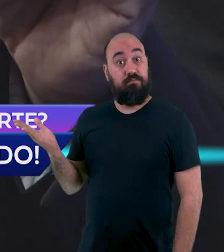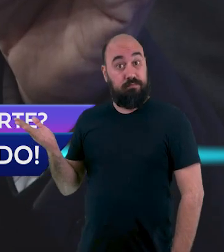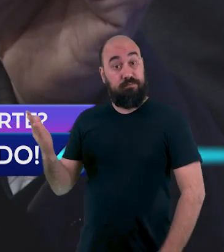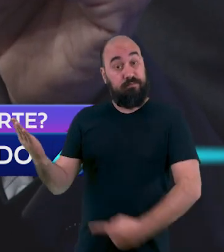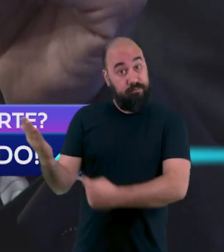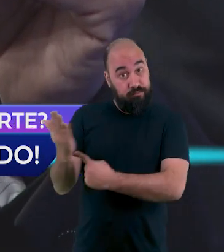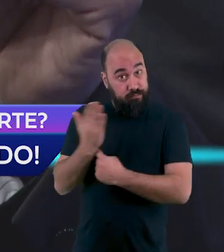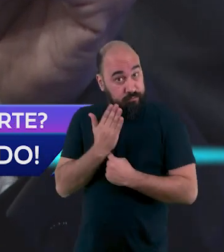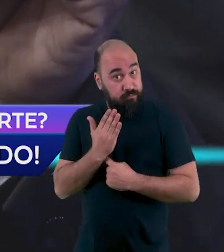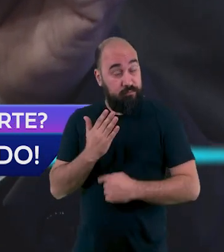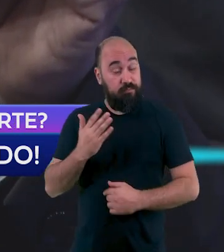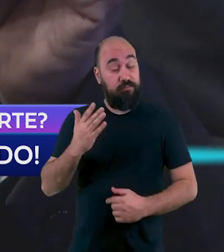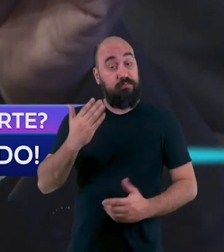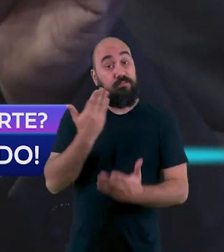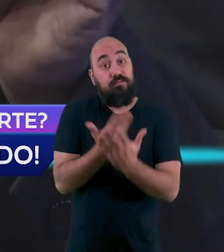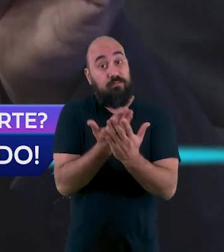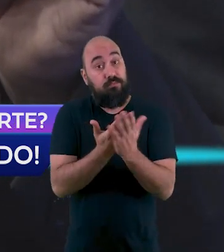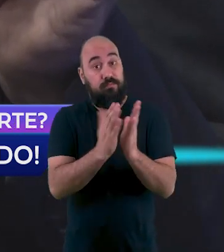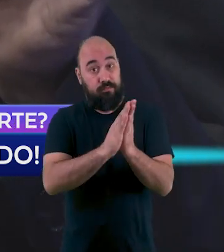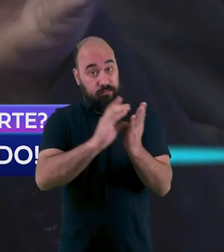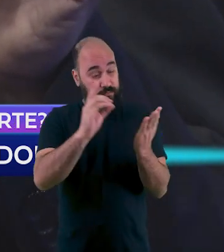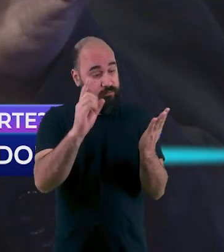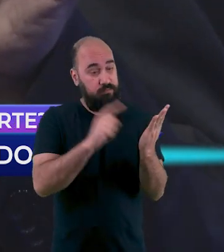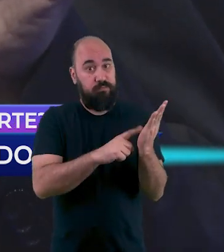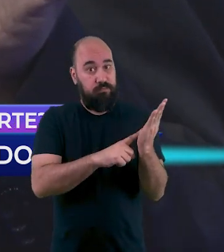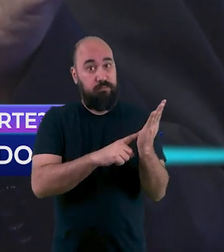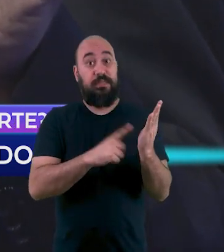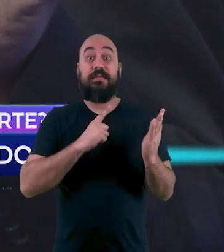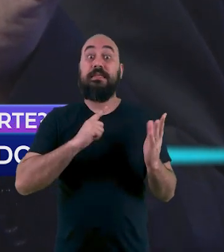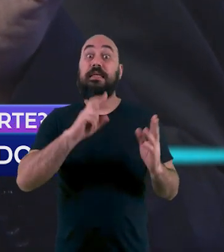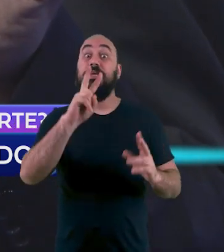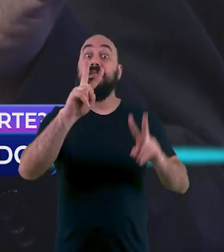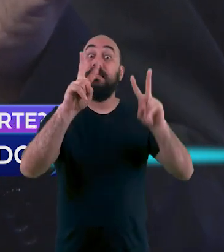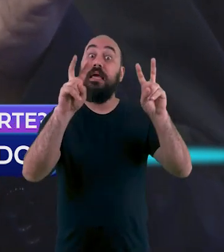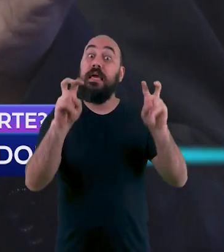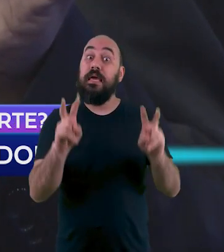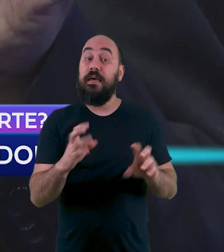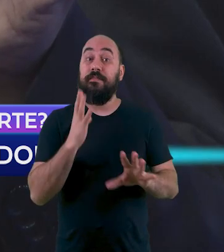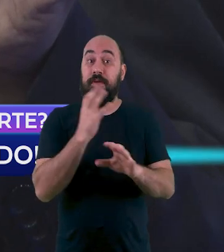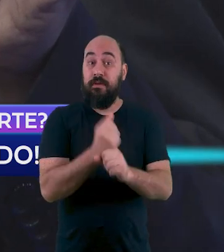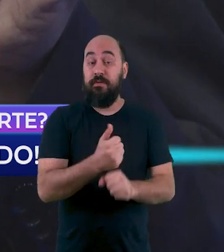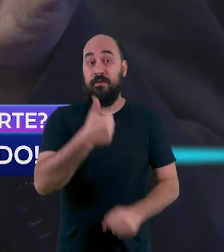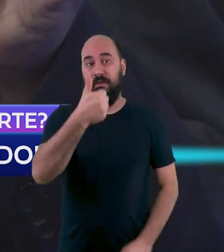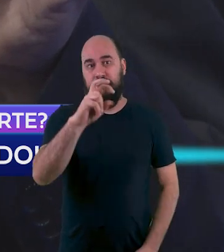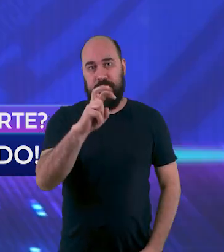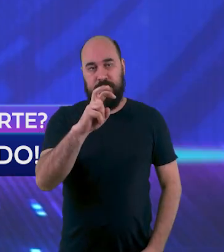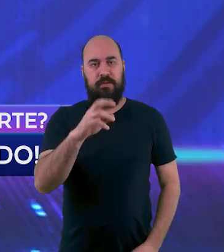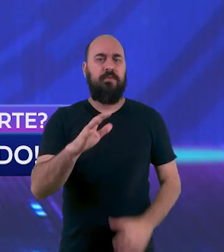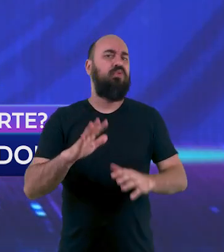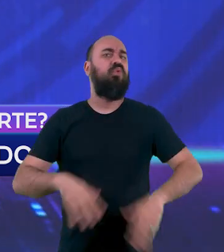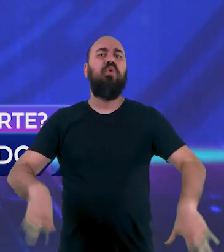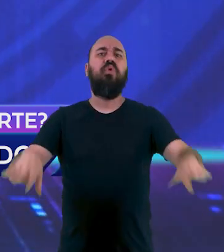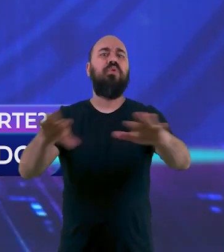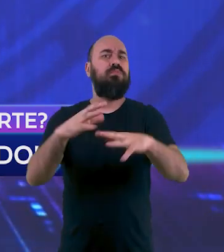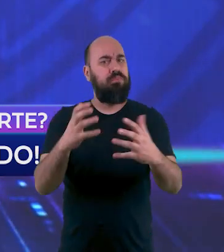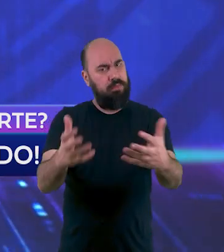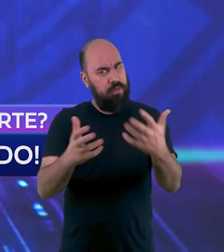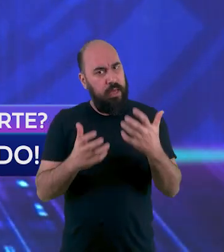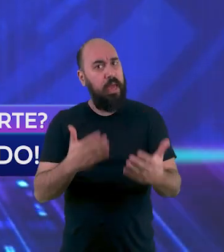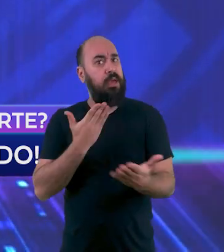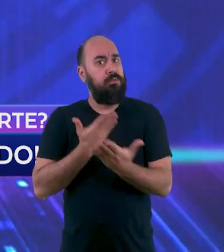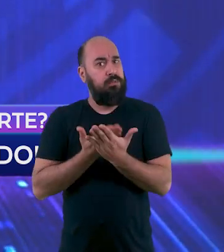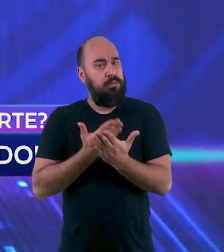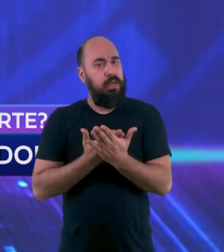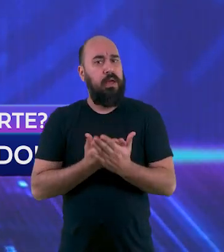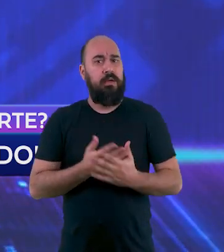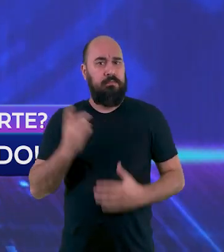oferecendo gratuitamente para você, que é aluno da Escola Bíblica da Novo Tempo. O estudo